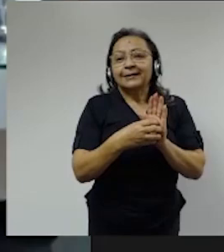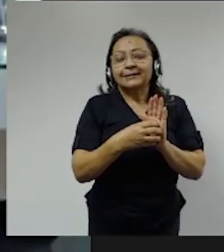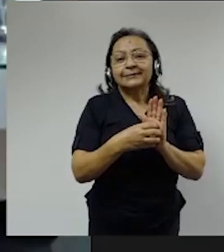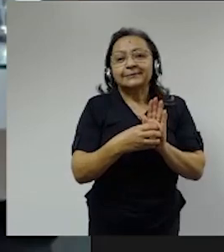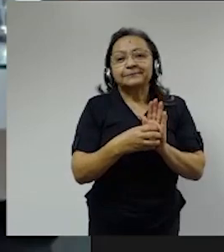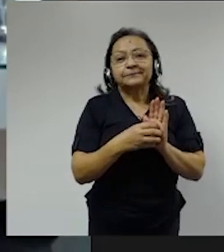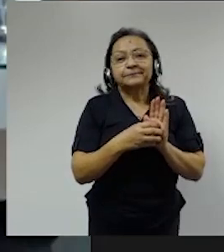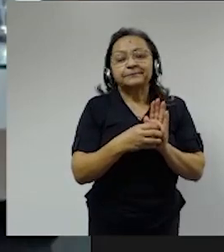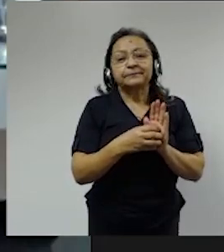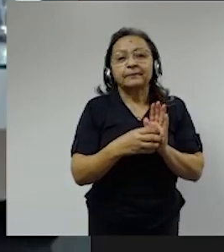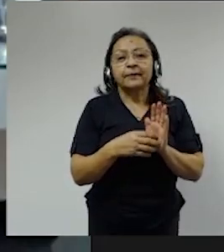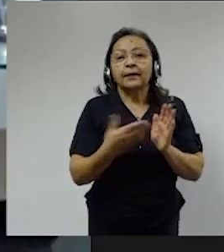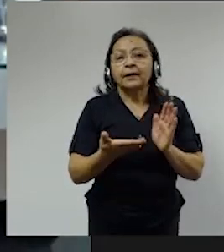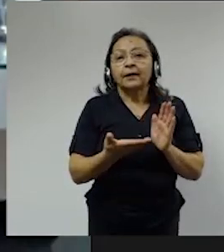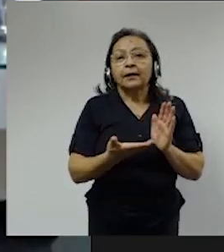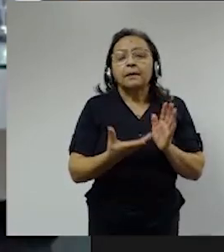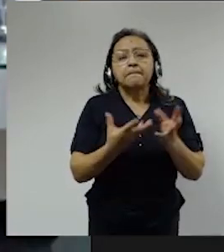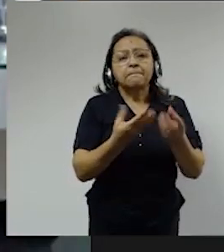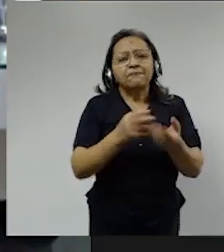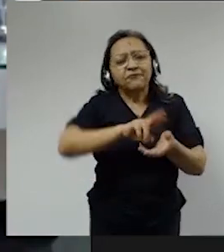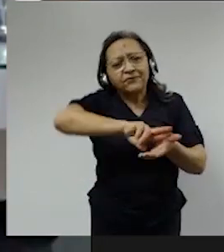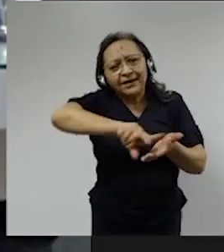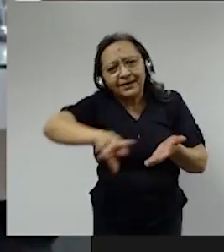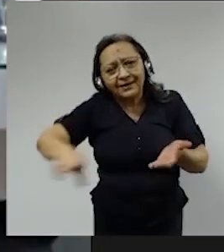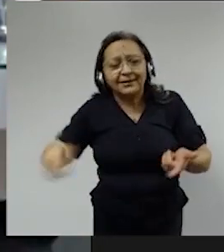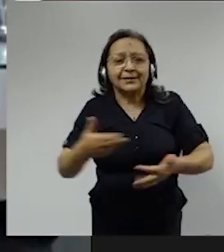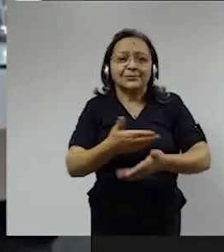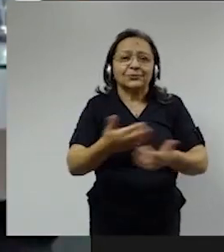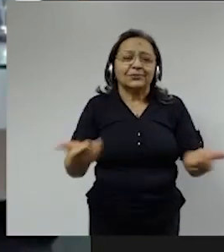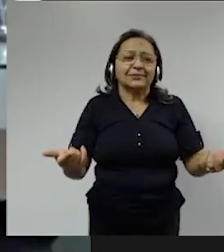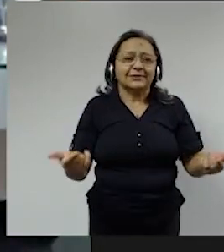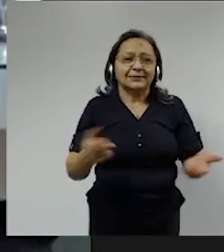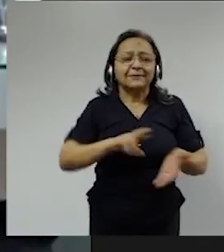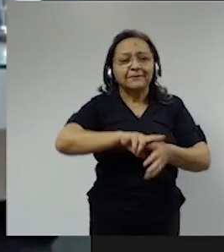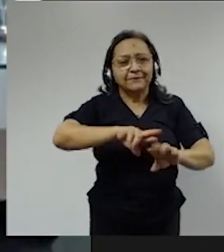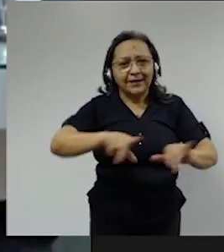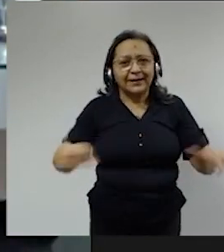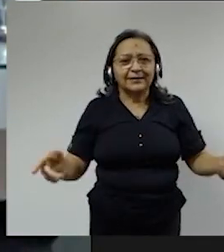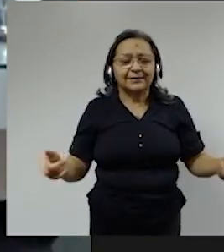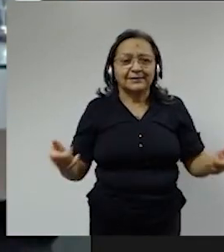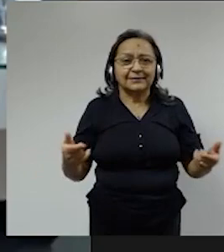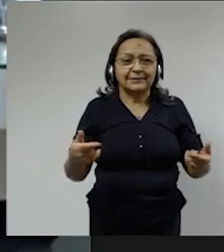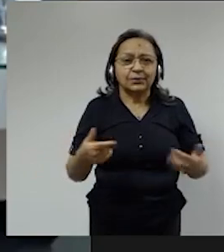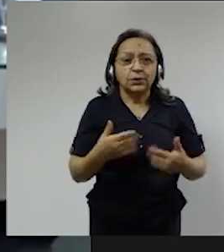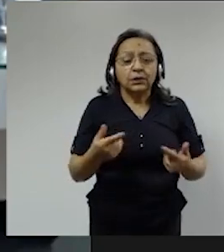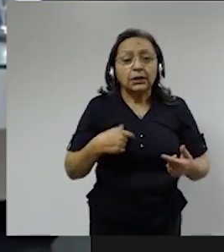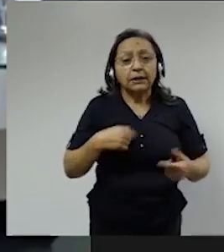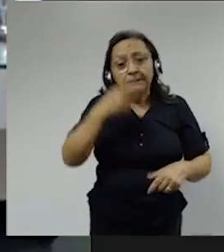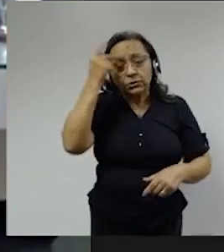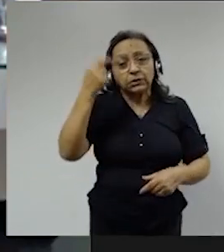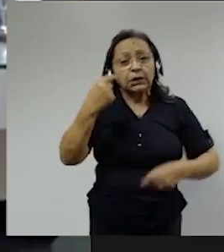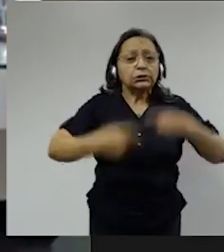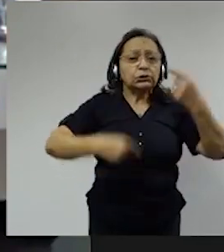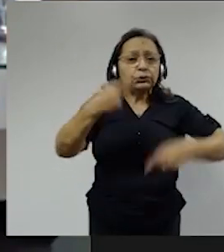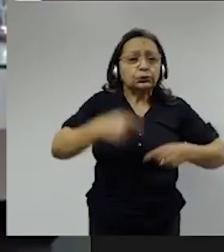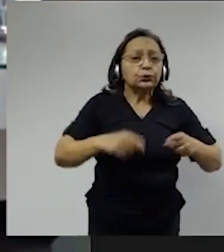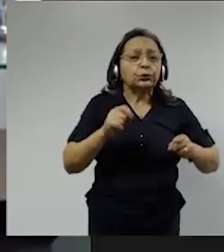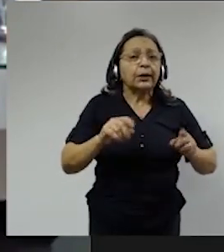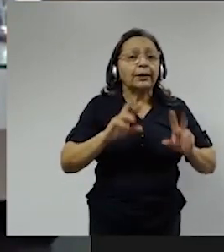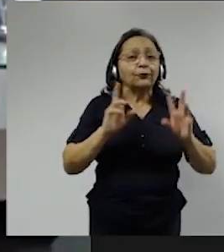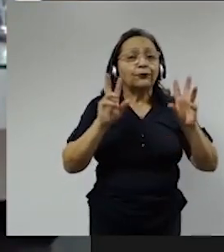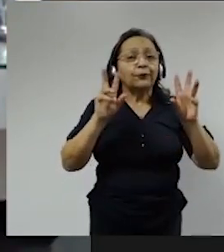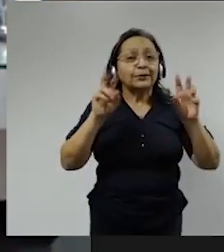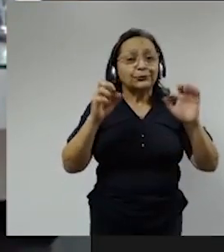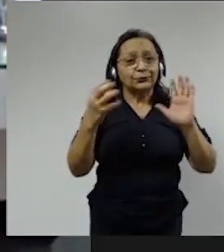final. Inúmeros elementos que trazem a discussão das marcas, mas que também traz a questão do trade